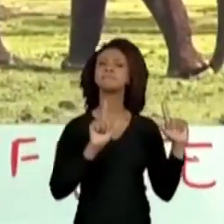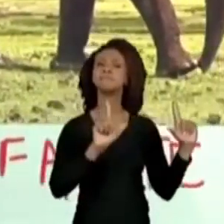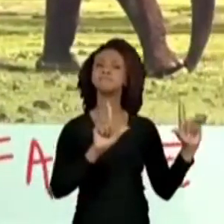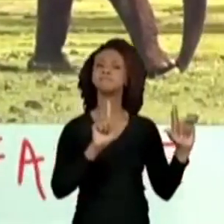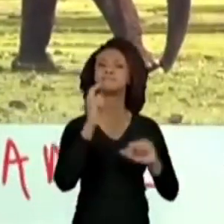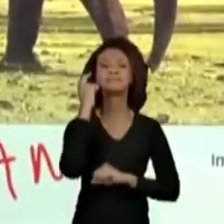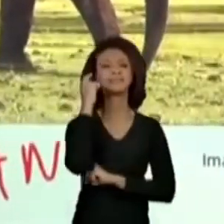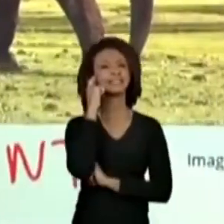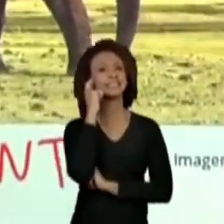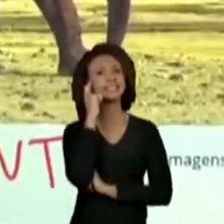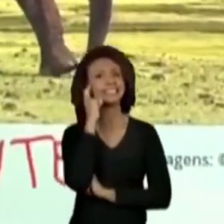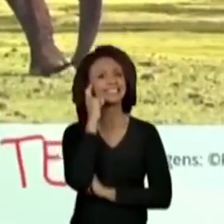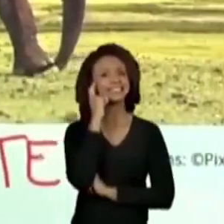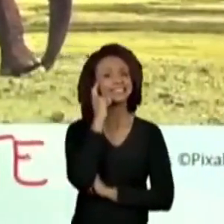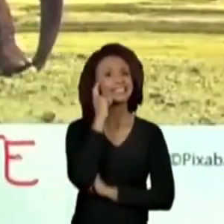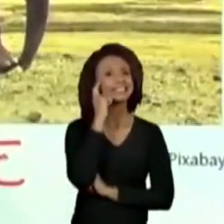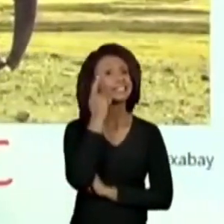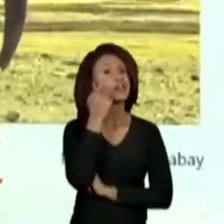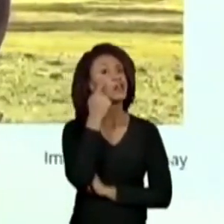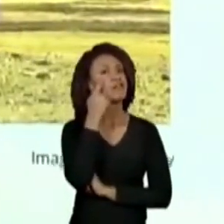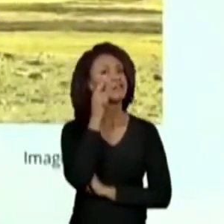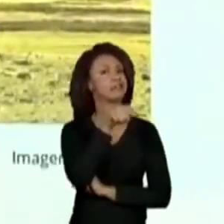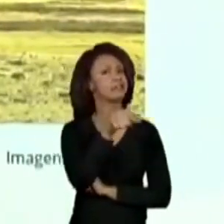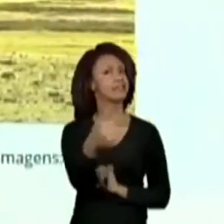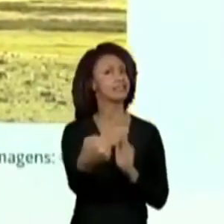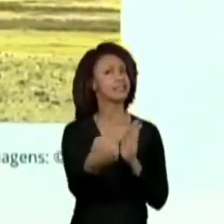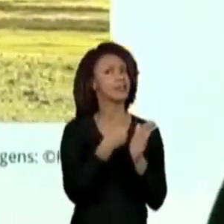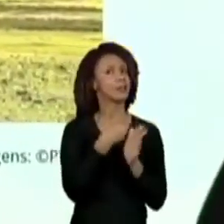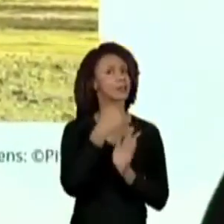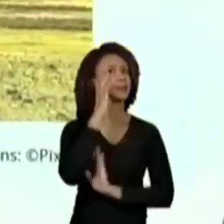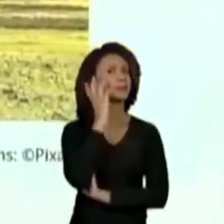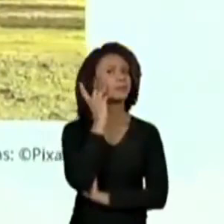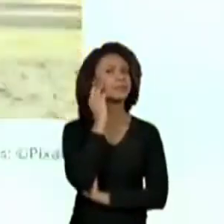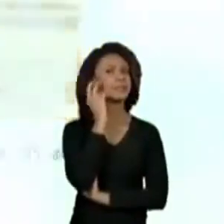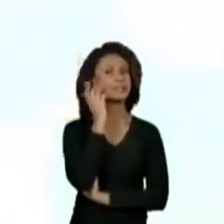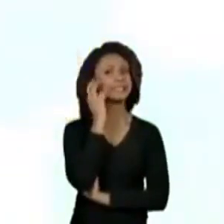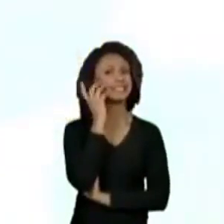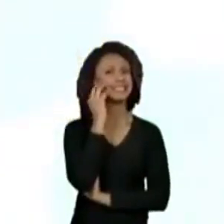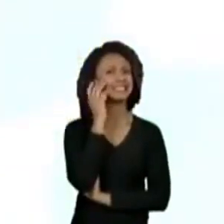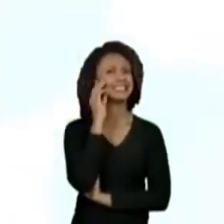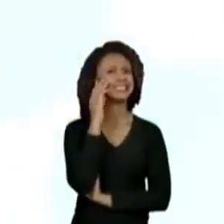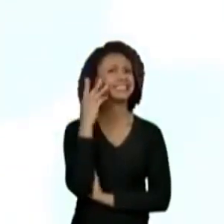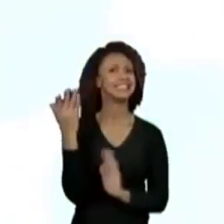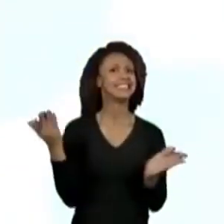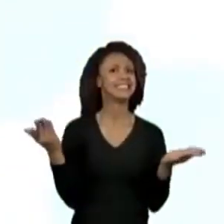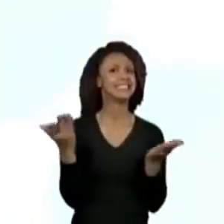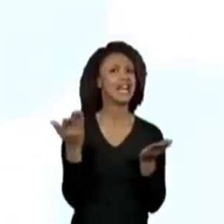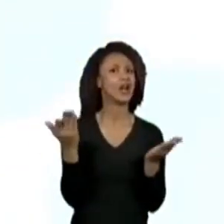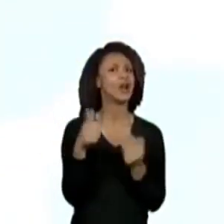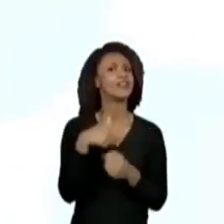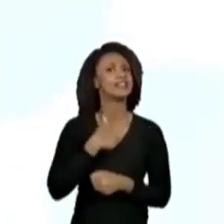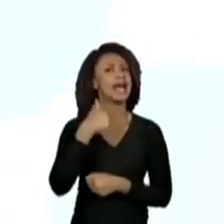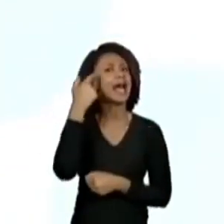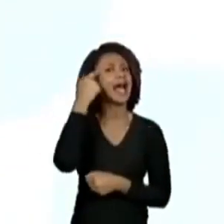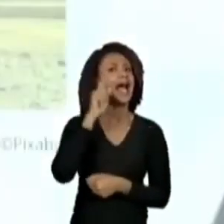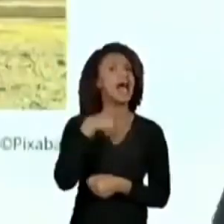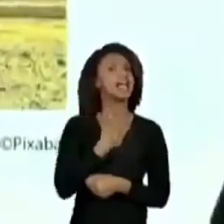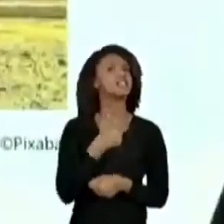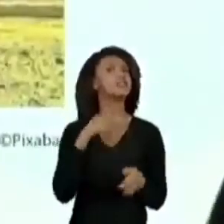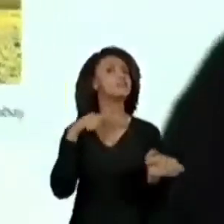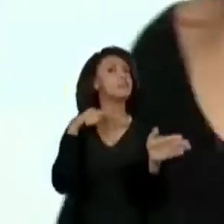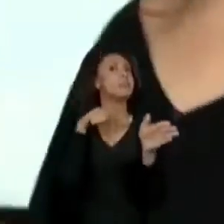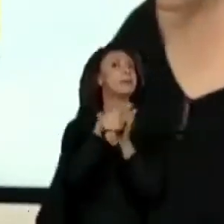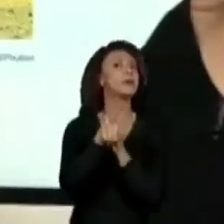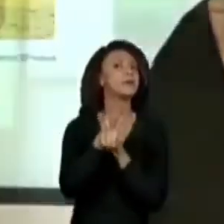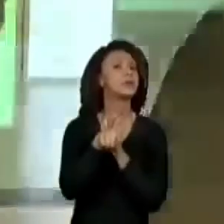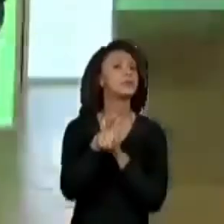da pergunta... E agora? É isso mesmo. Que pergunta, criançada, vocês acham que a gente vai